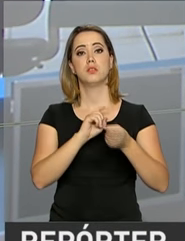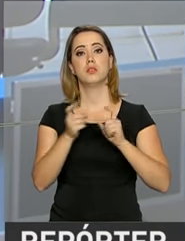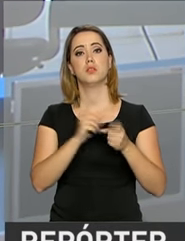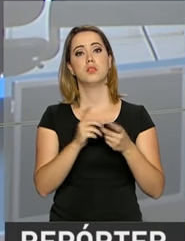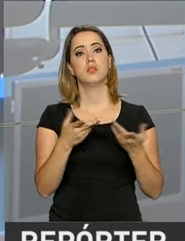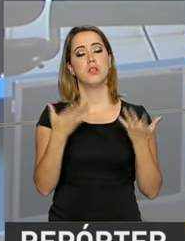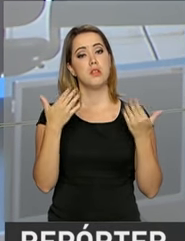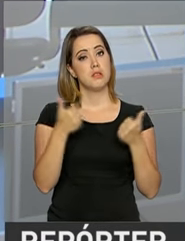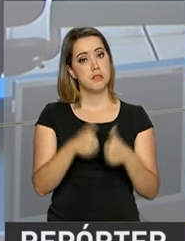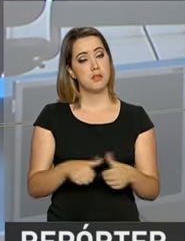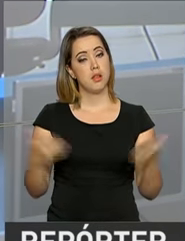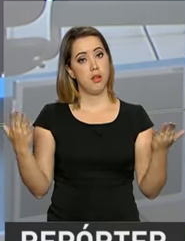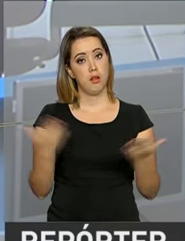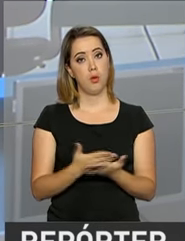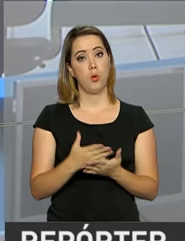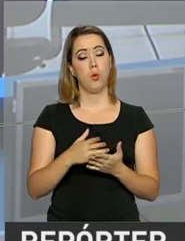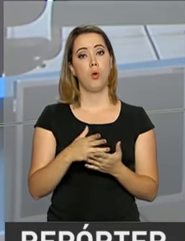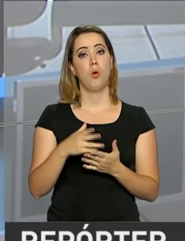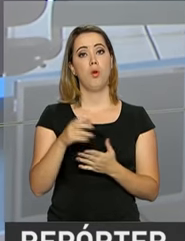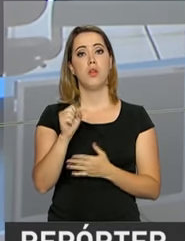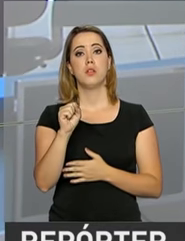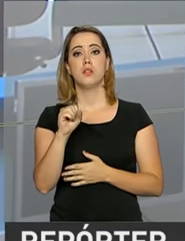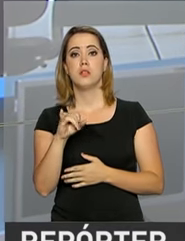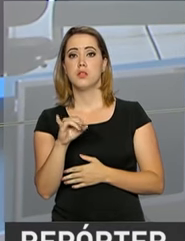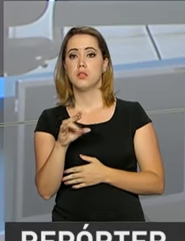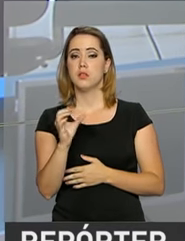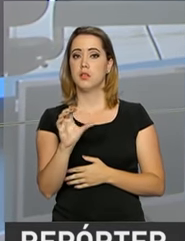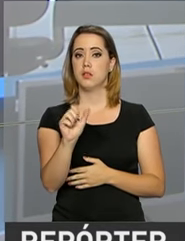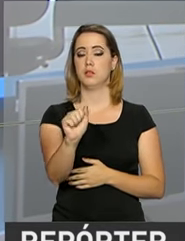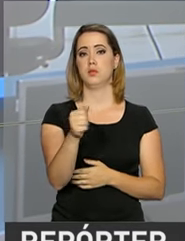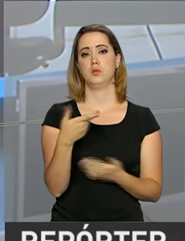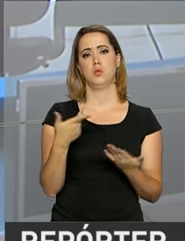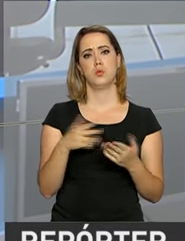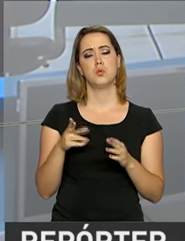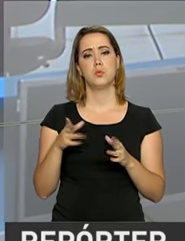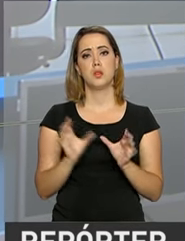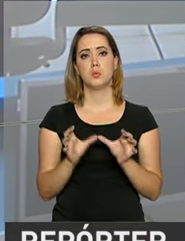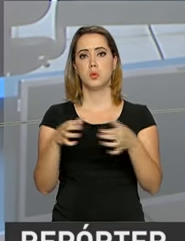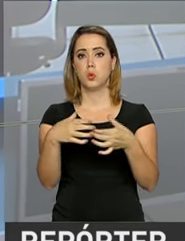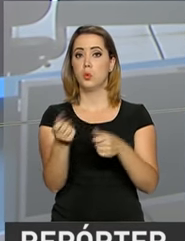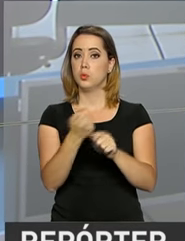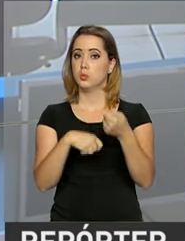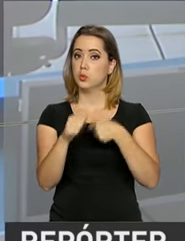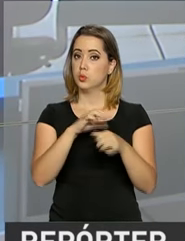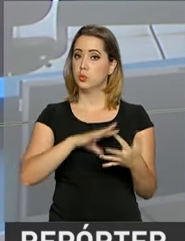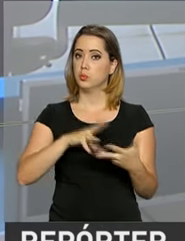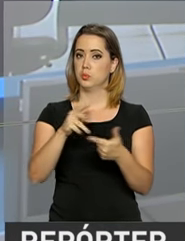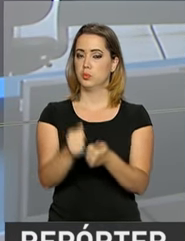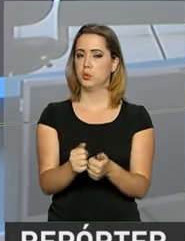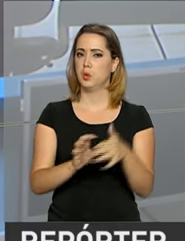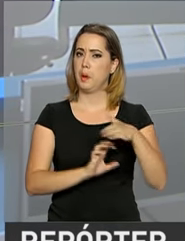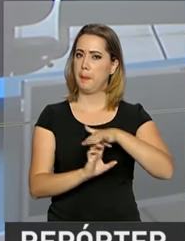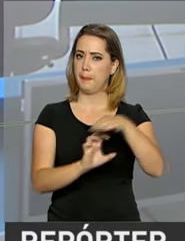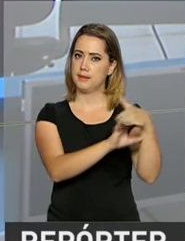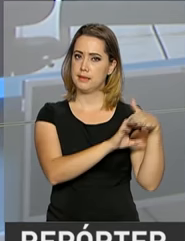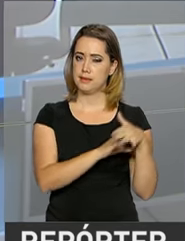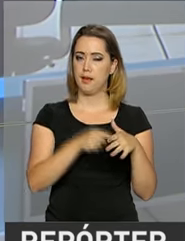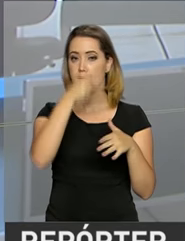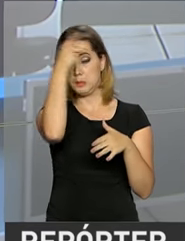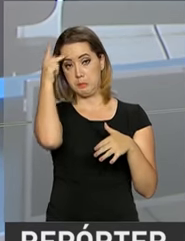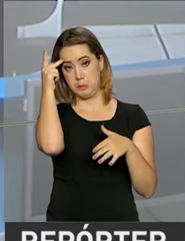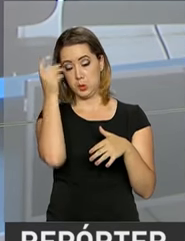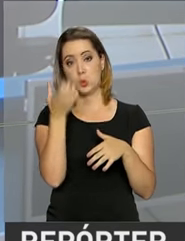Meirelles está na Suíça onde participa do fórum econômico mundial segundo o Henrique Meirelles empresários e investidores